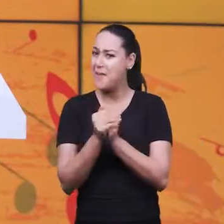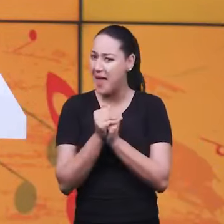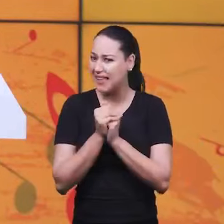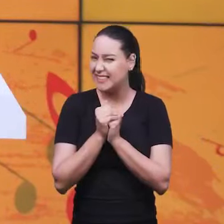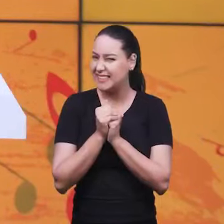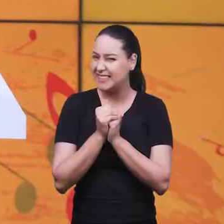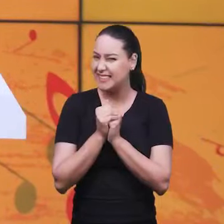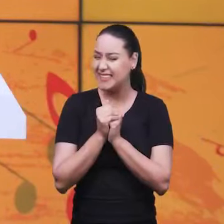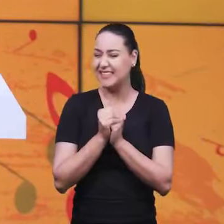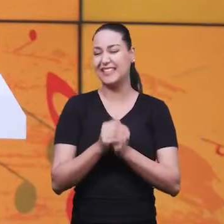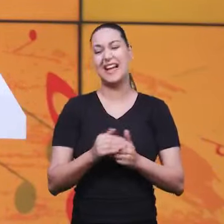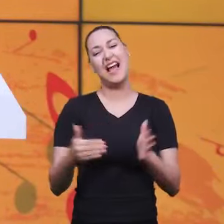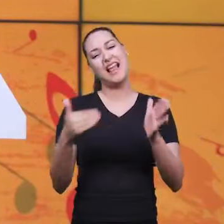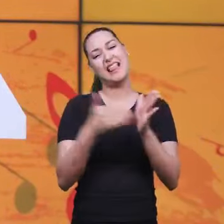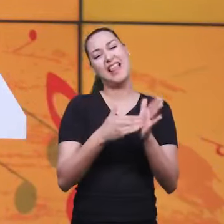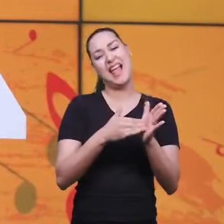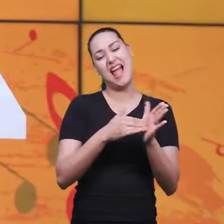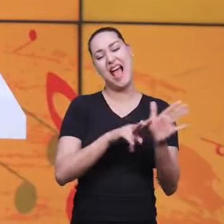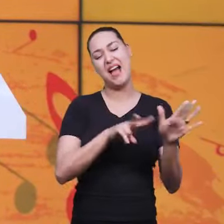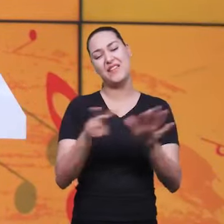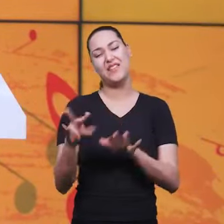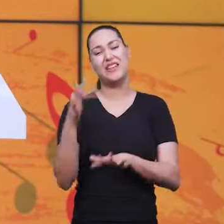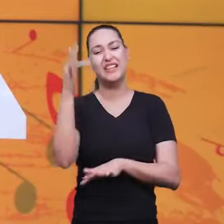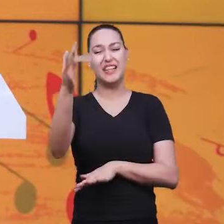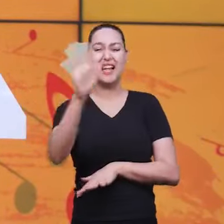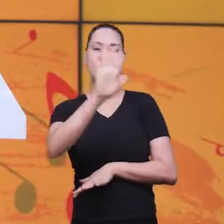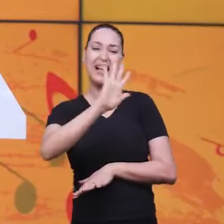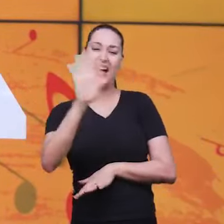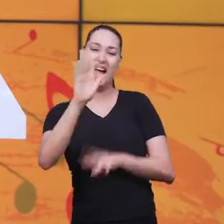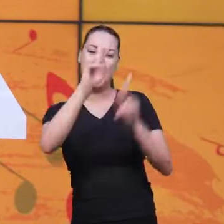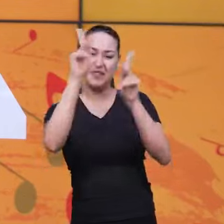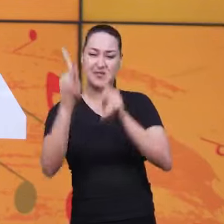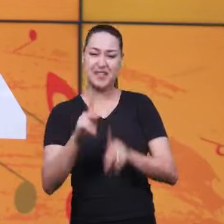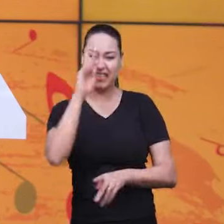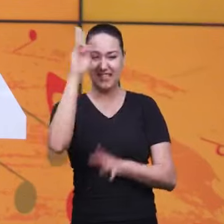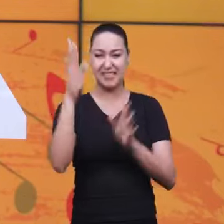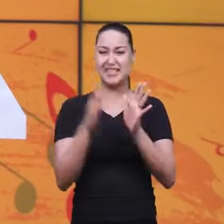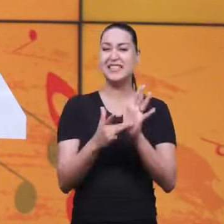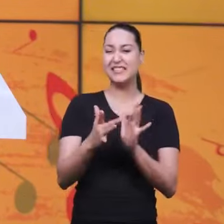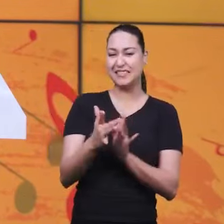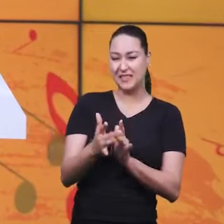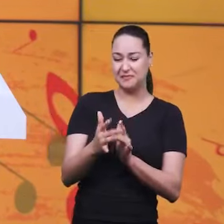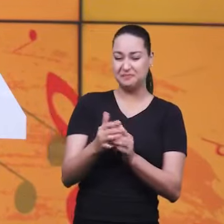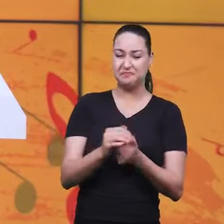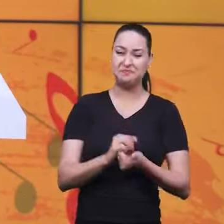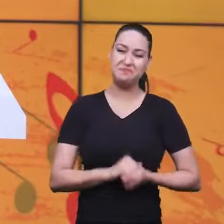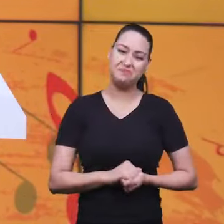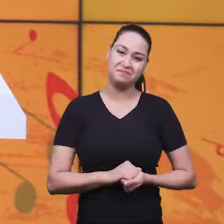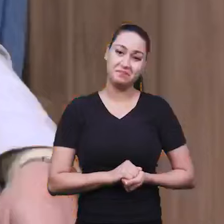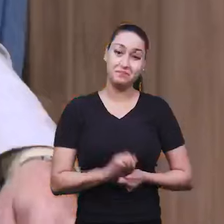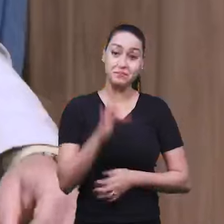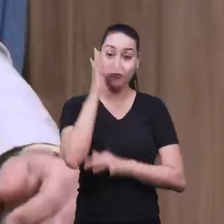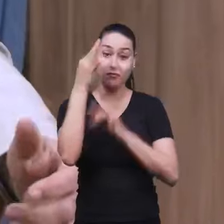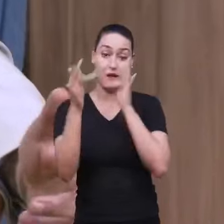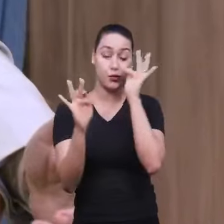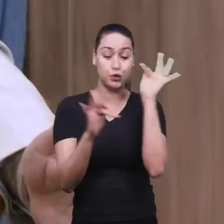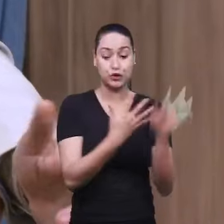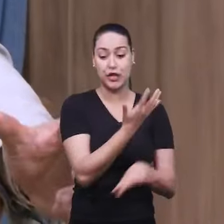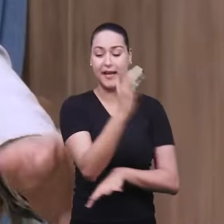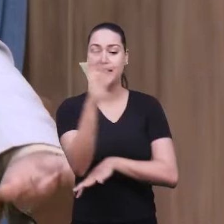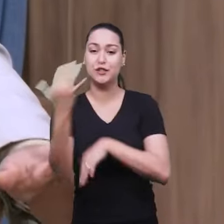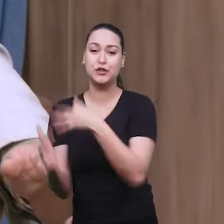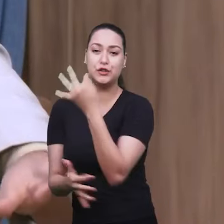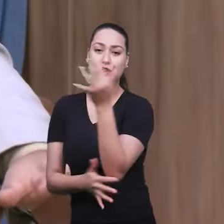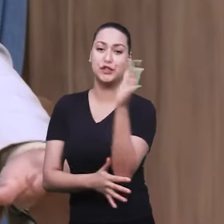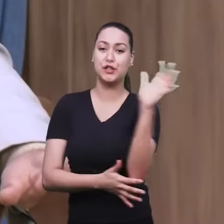ou numa visita. Amém? Até a nossa próxima aula e a todos a paz do Senhor. Um